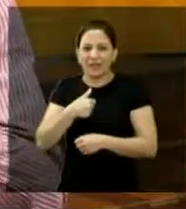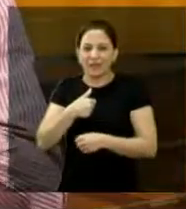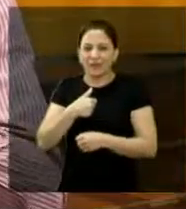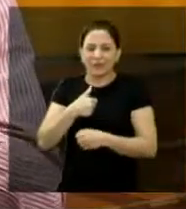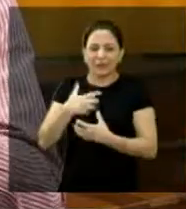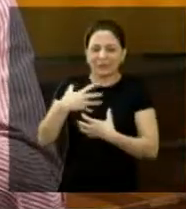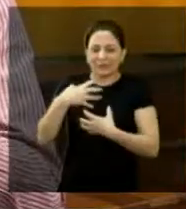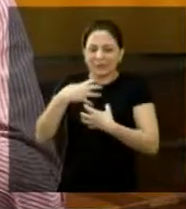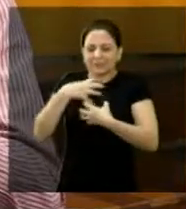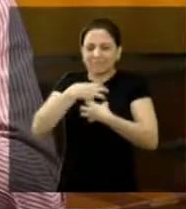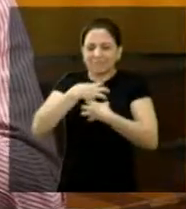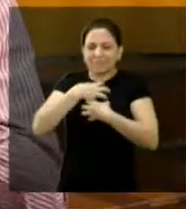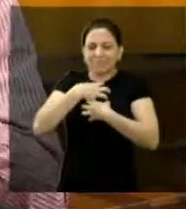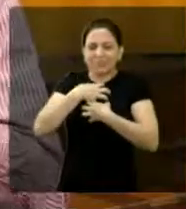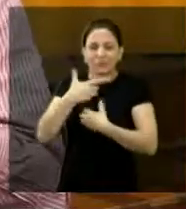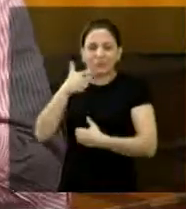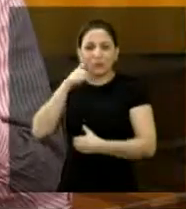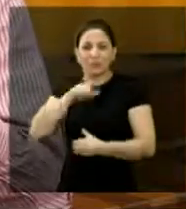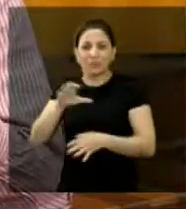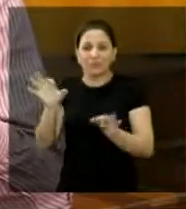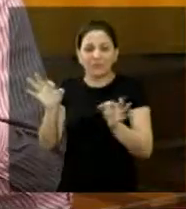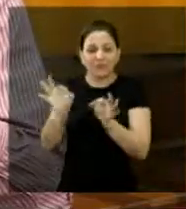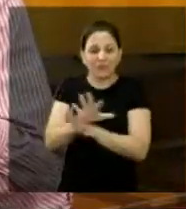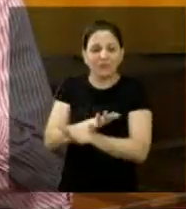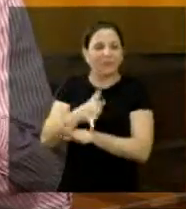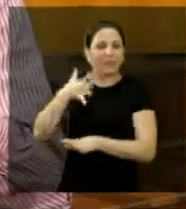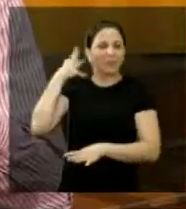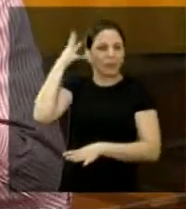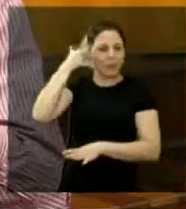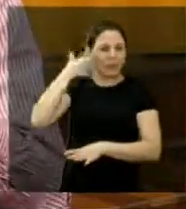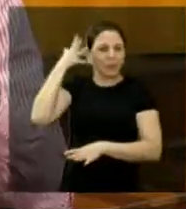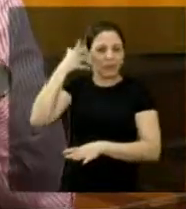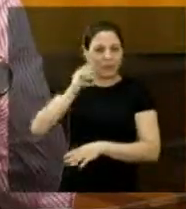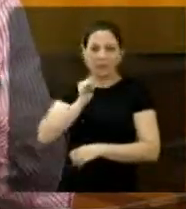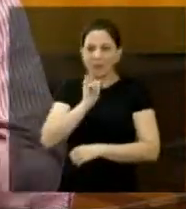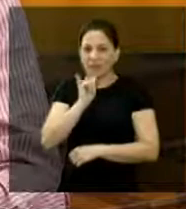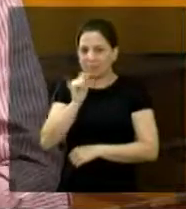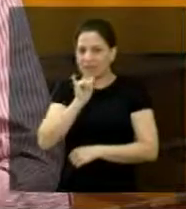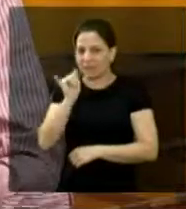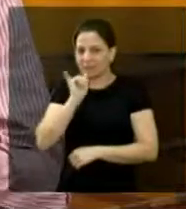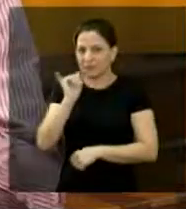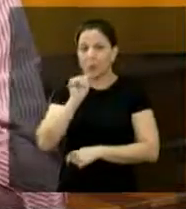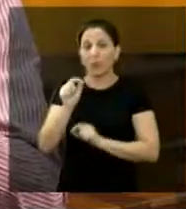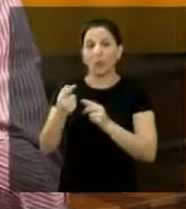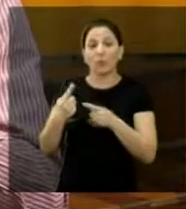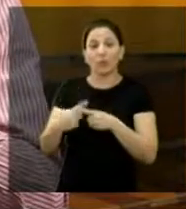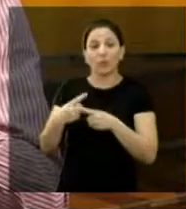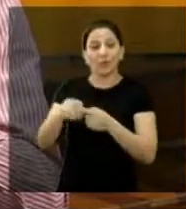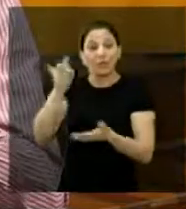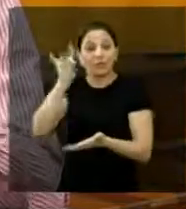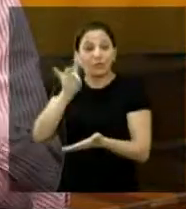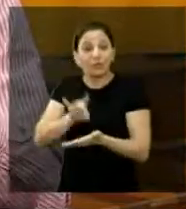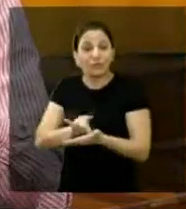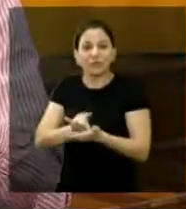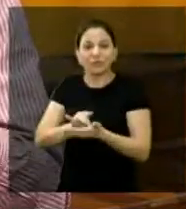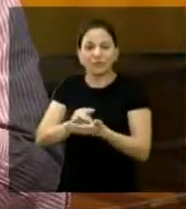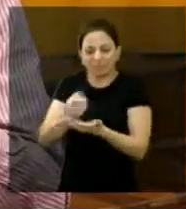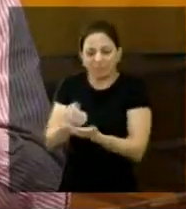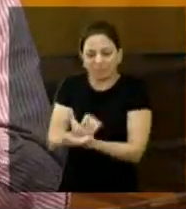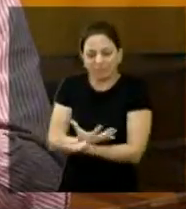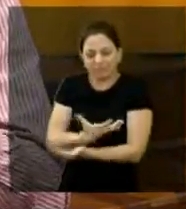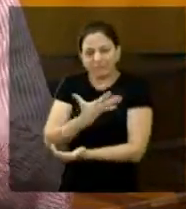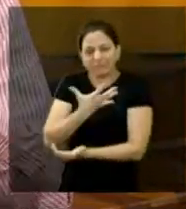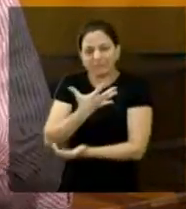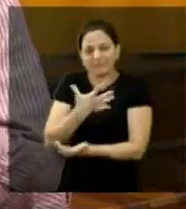Eu não consegui nem terminar a frase, porque realmente a emoção falou mais